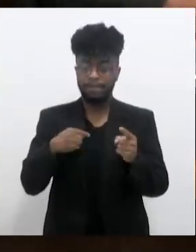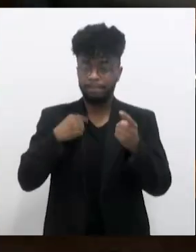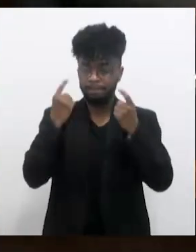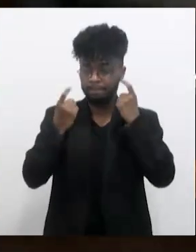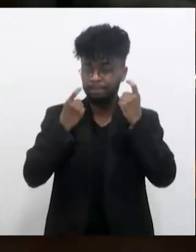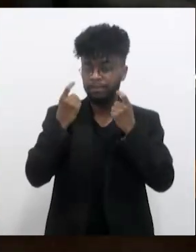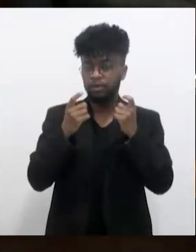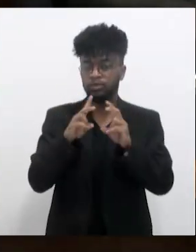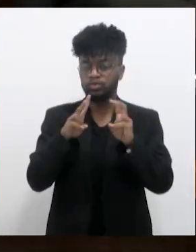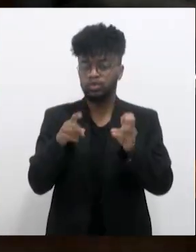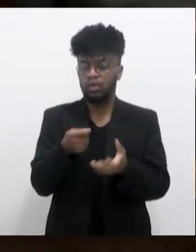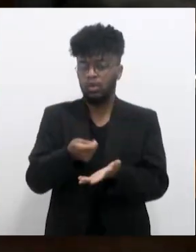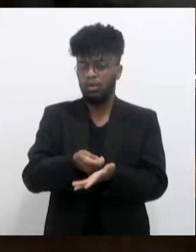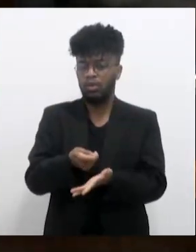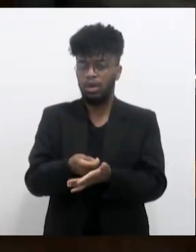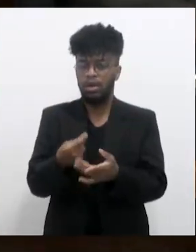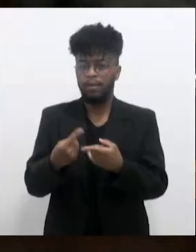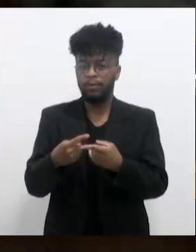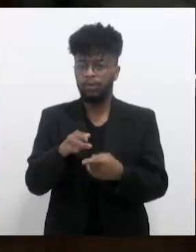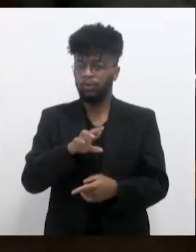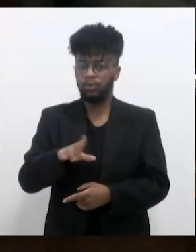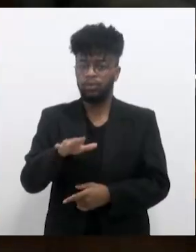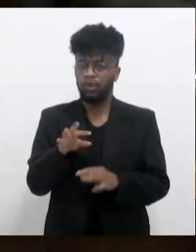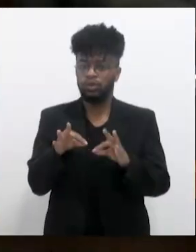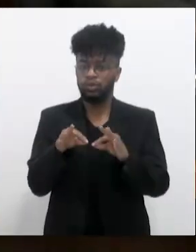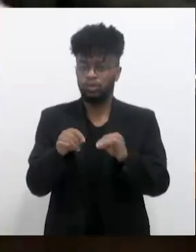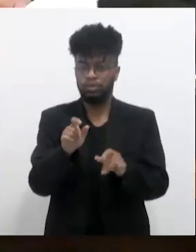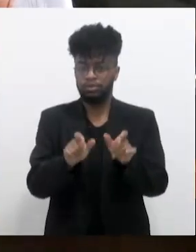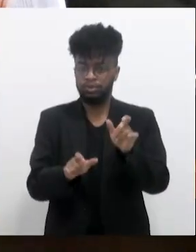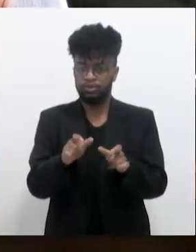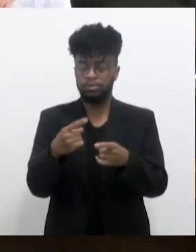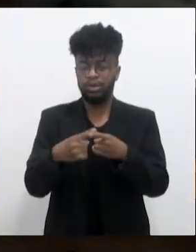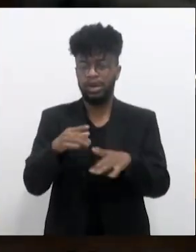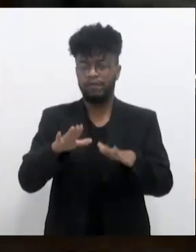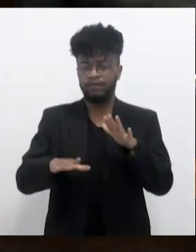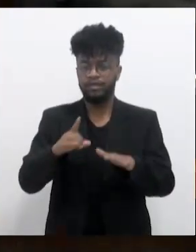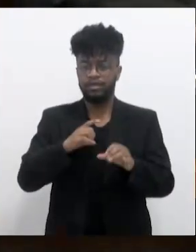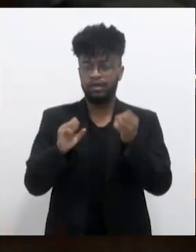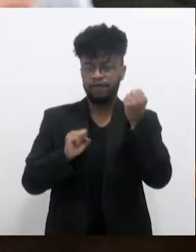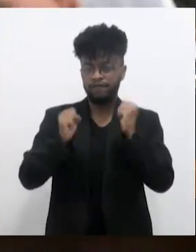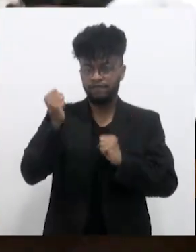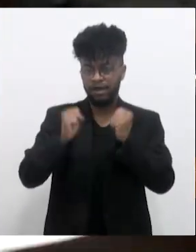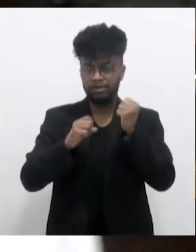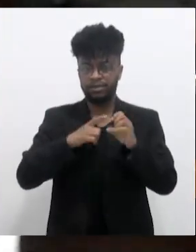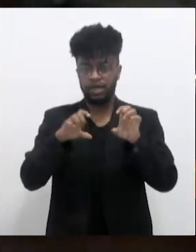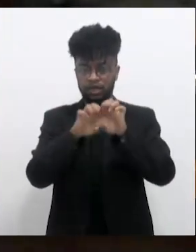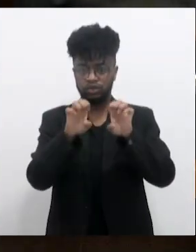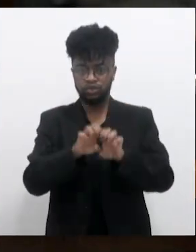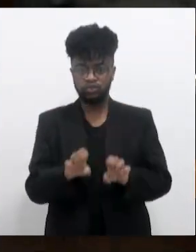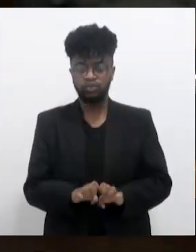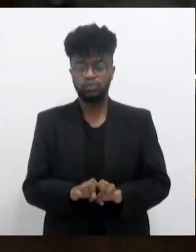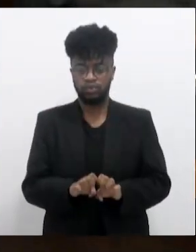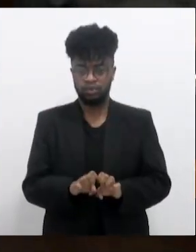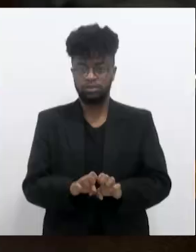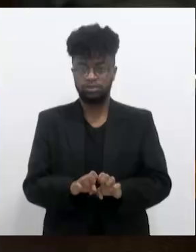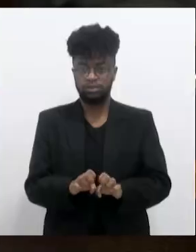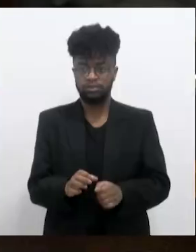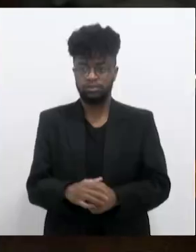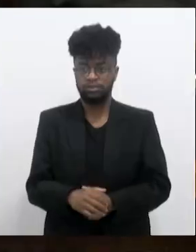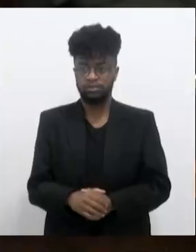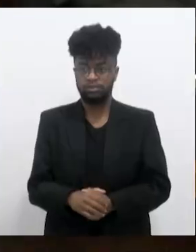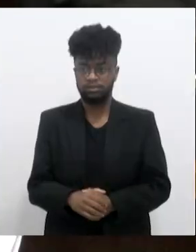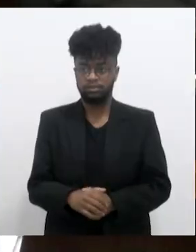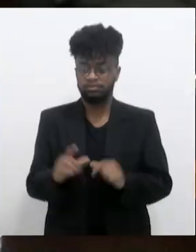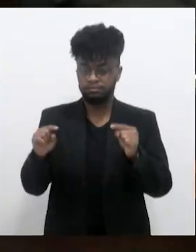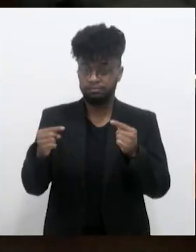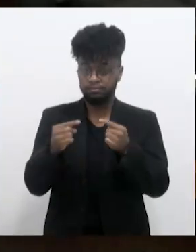muito nessa imposição, porque nem todo mundo... Às vezes você tem uma fábrica, você tem toda uma estrutura, presidente, com